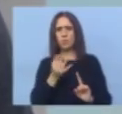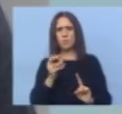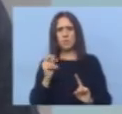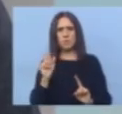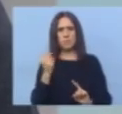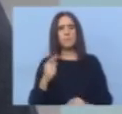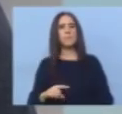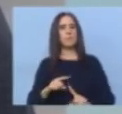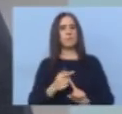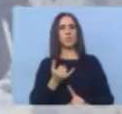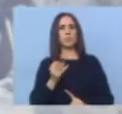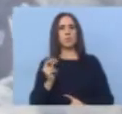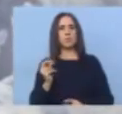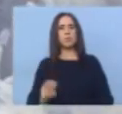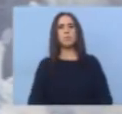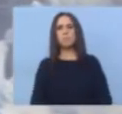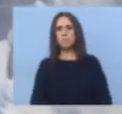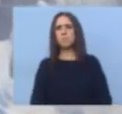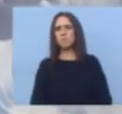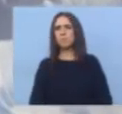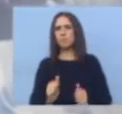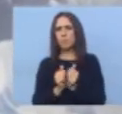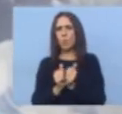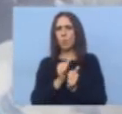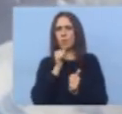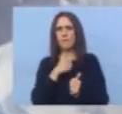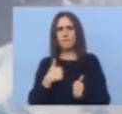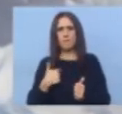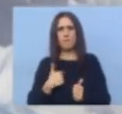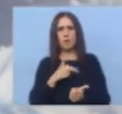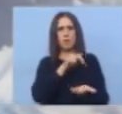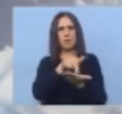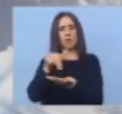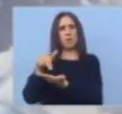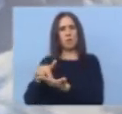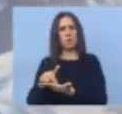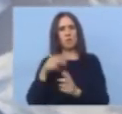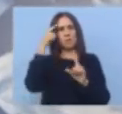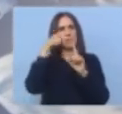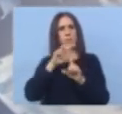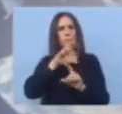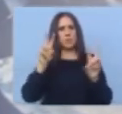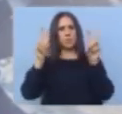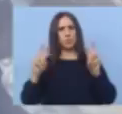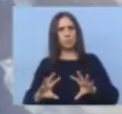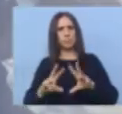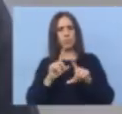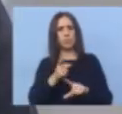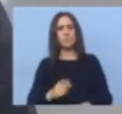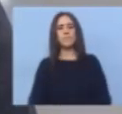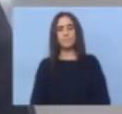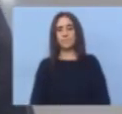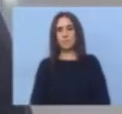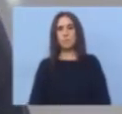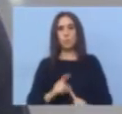2013. Portanto, e tem acompanhado sempre no terreno o desenrolar dessas missões país? Sim, todos os anos eu